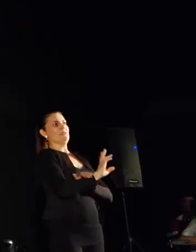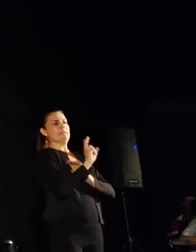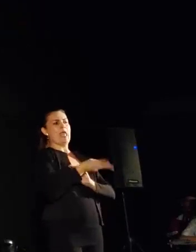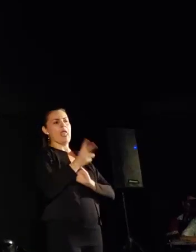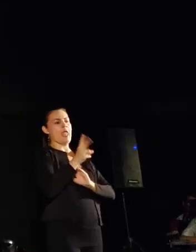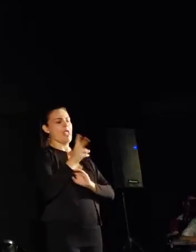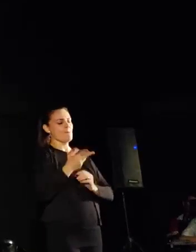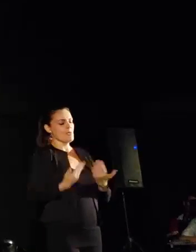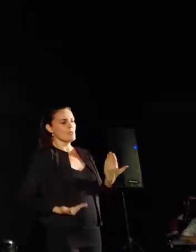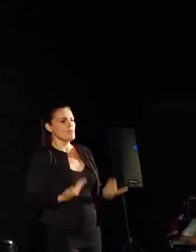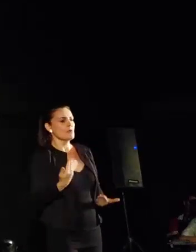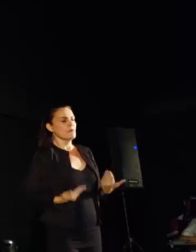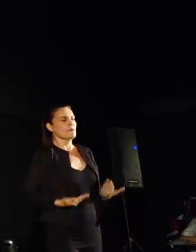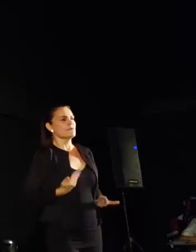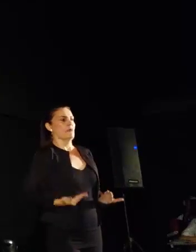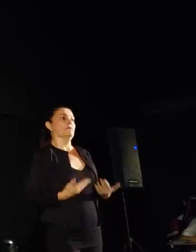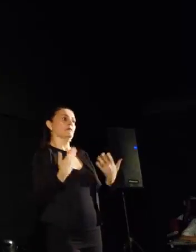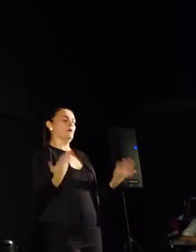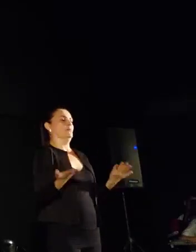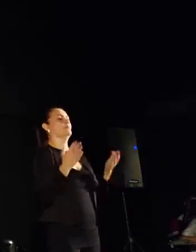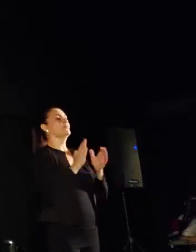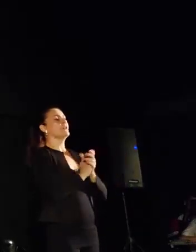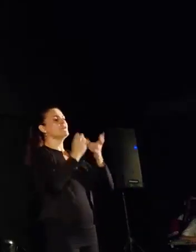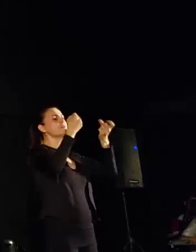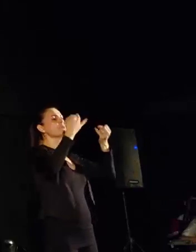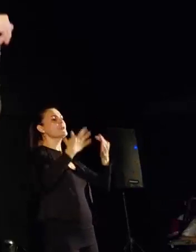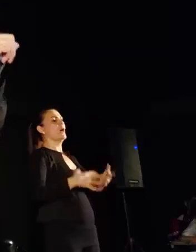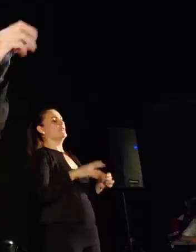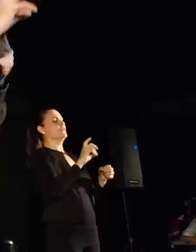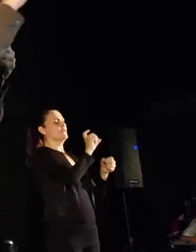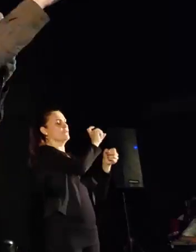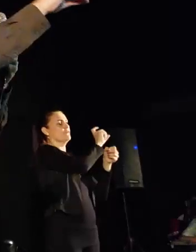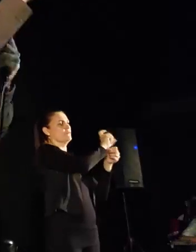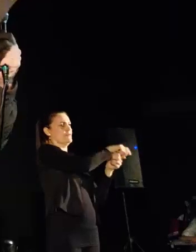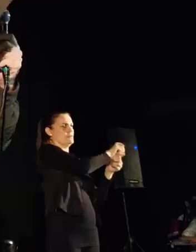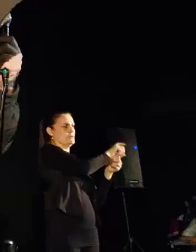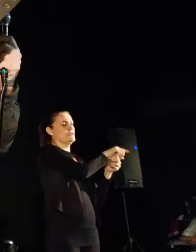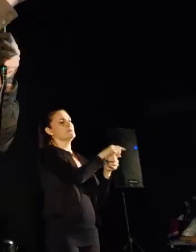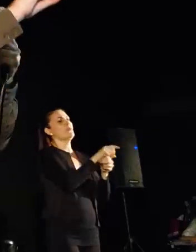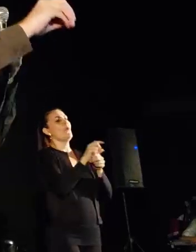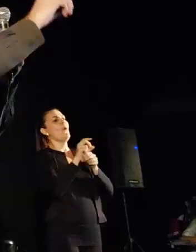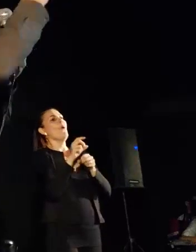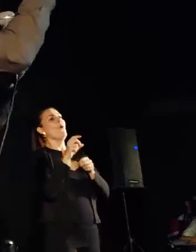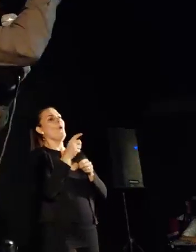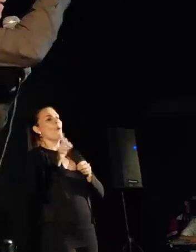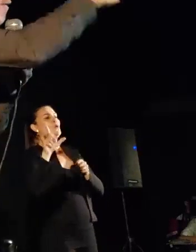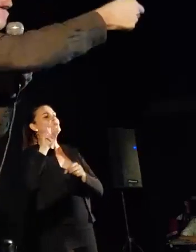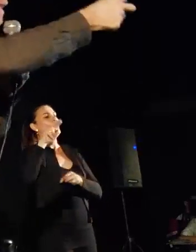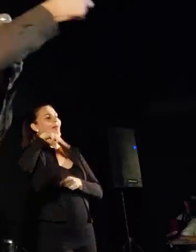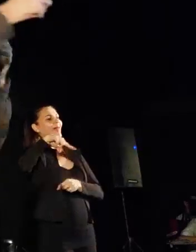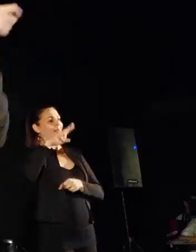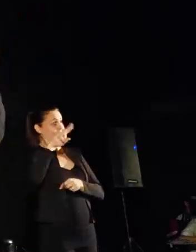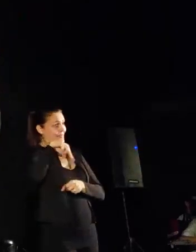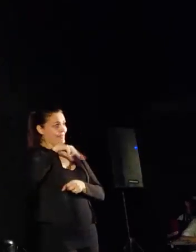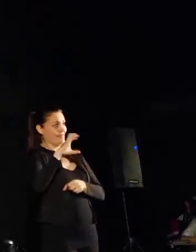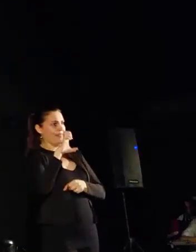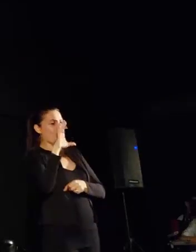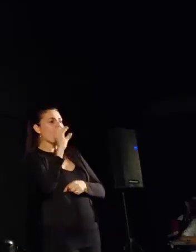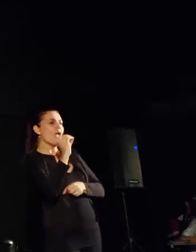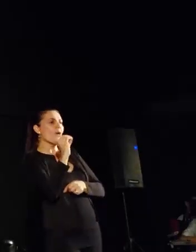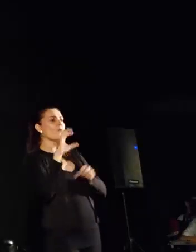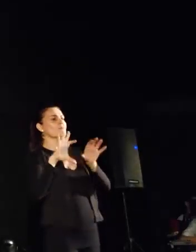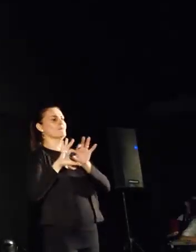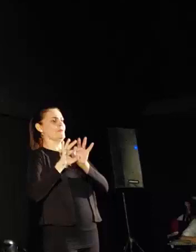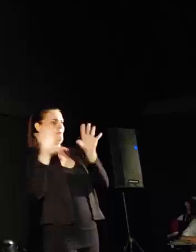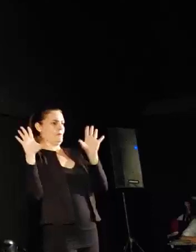relação de fascismo e neoliberalismo. Bem, que alguém como Hayek pudesse fazer essa defesa da